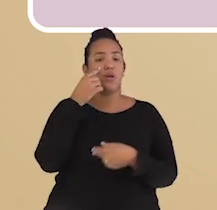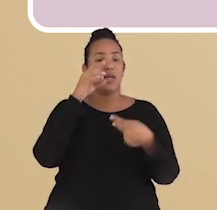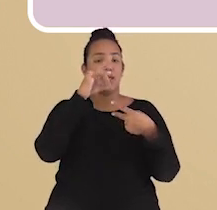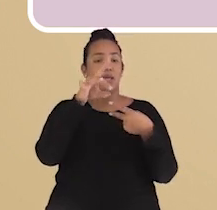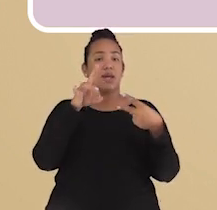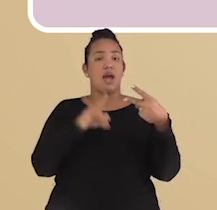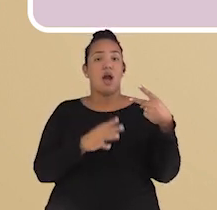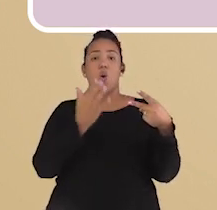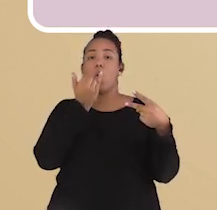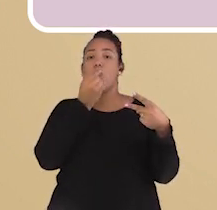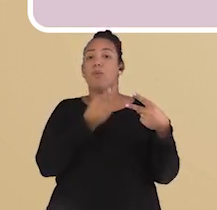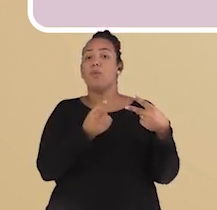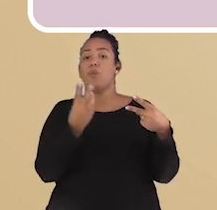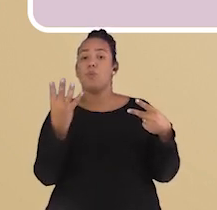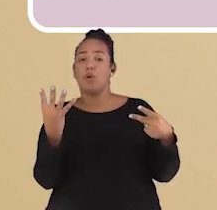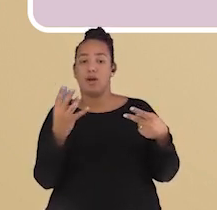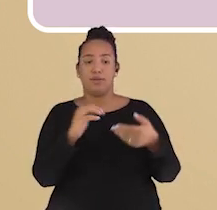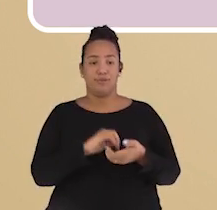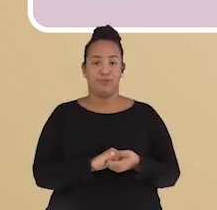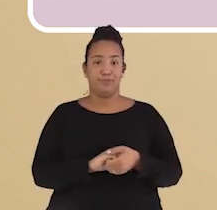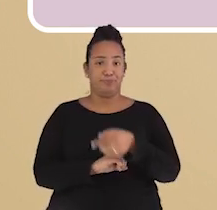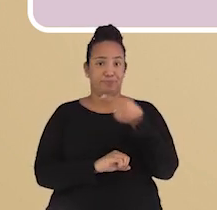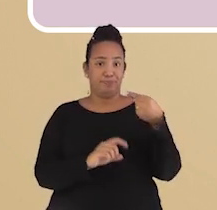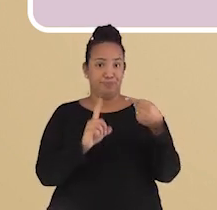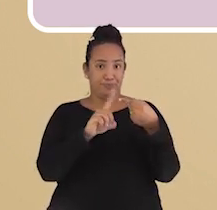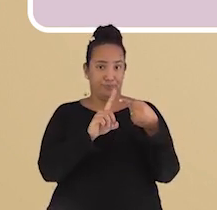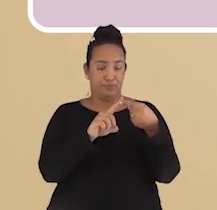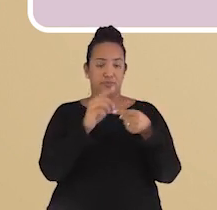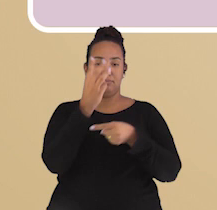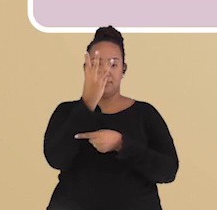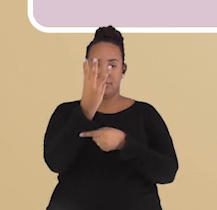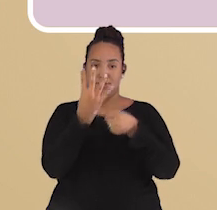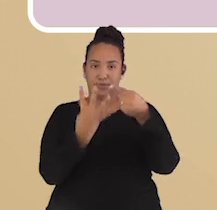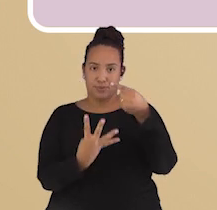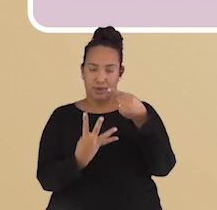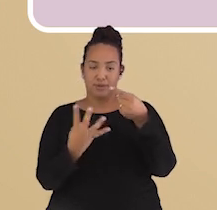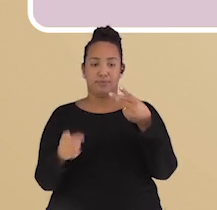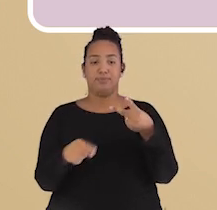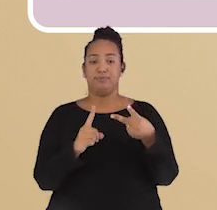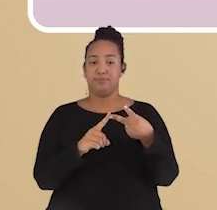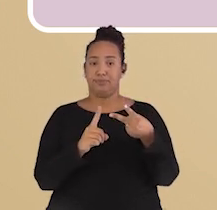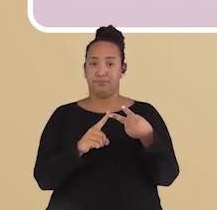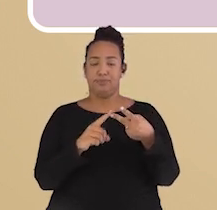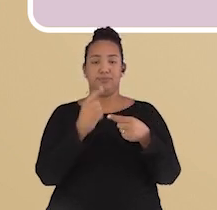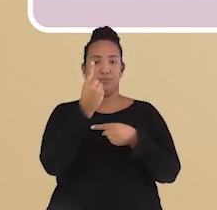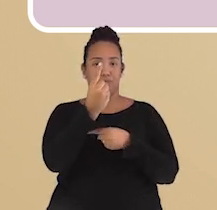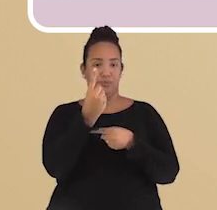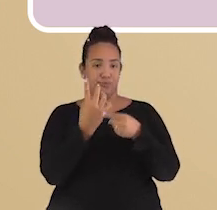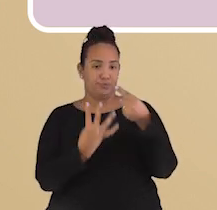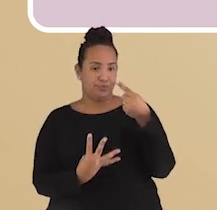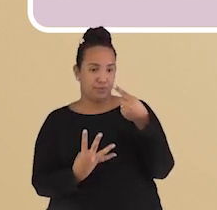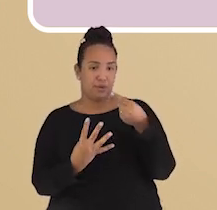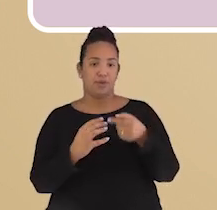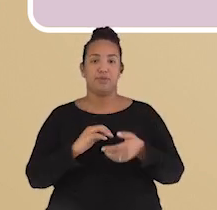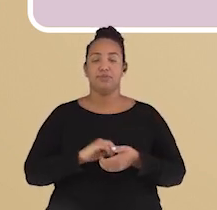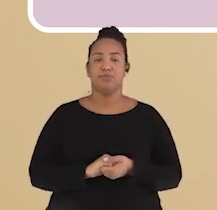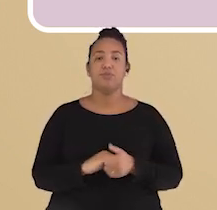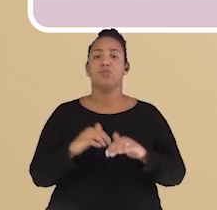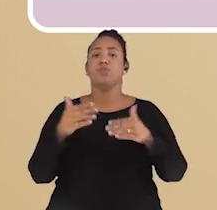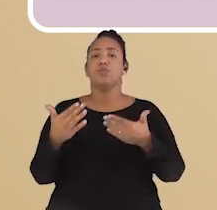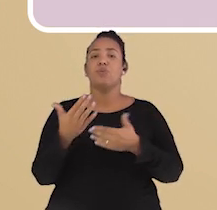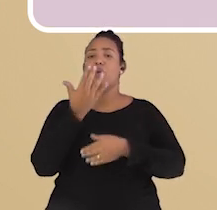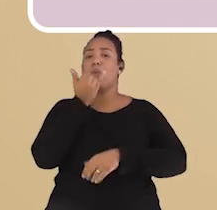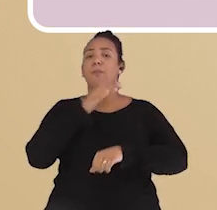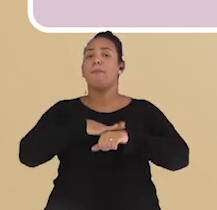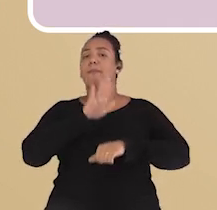comeu. Bernardo comeu 3/4 e Clara comeu 1/4. Qual deles comeu mais